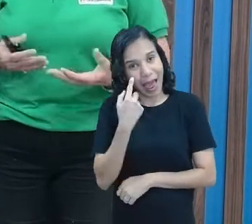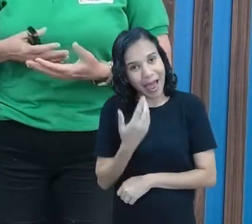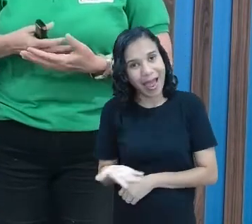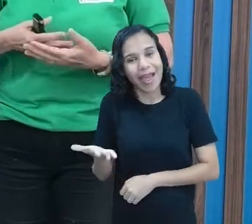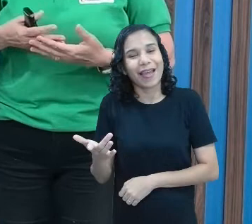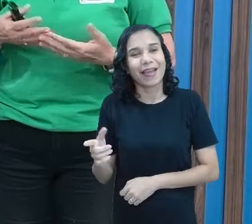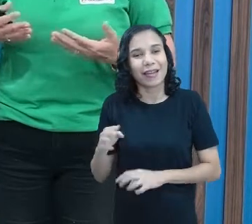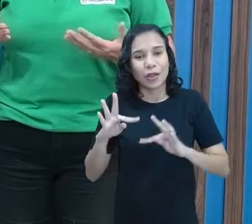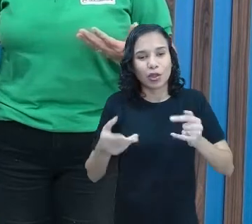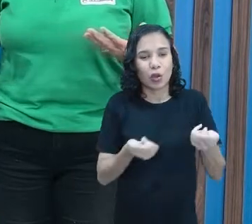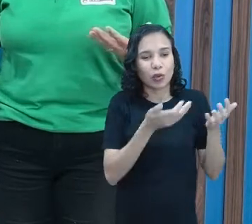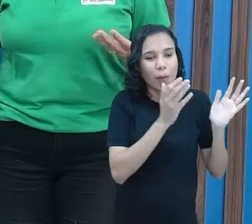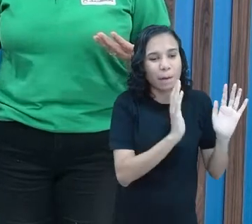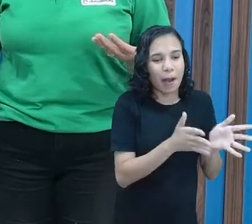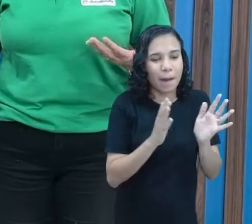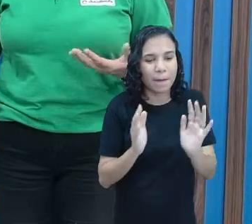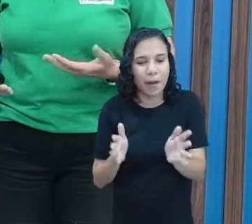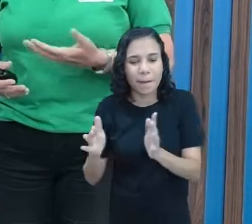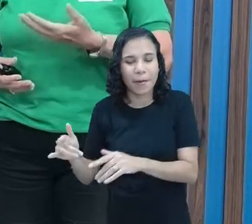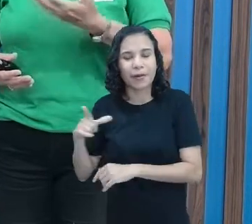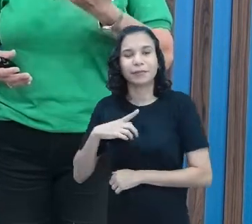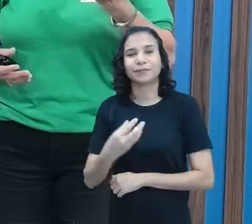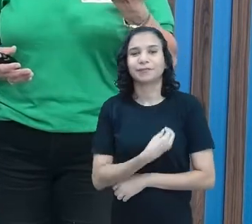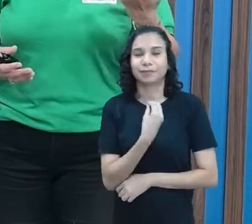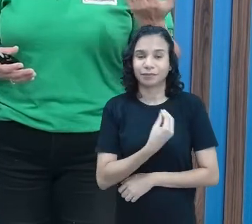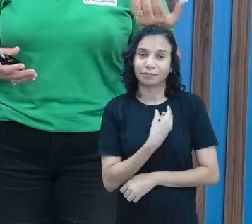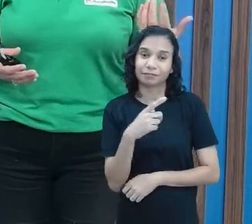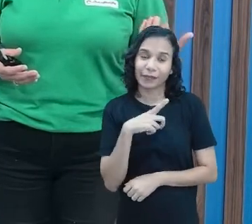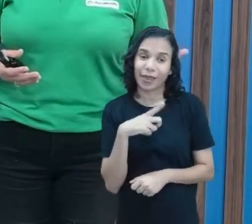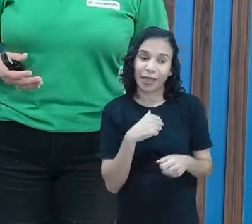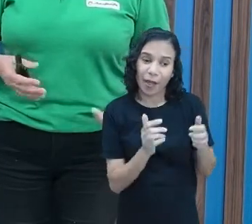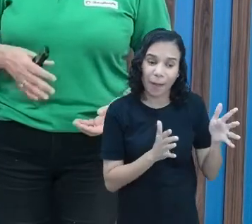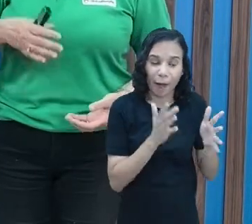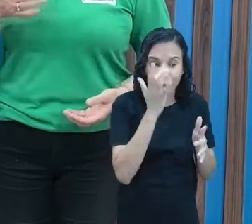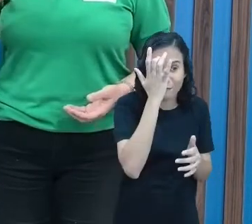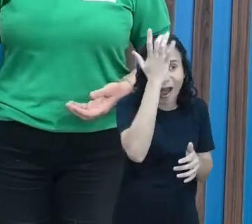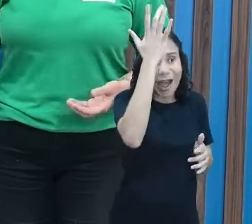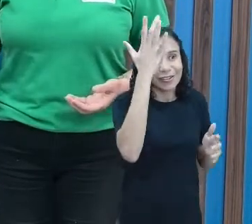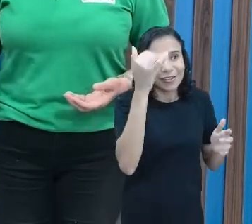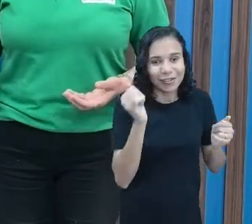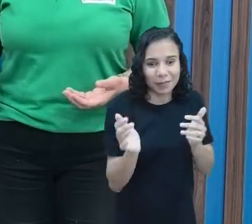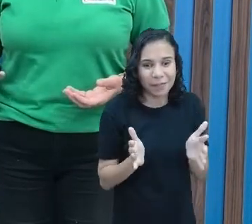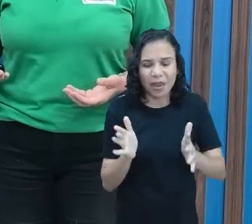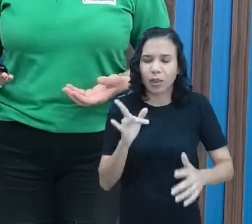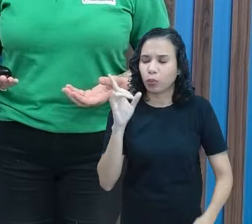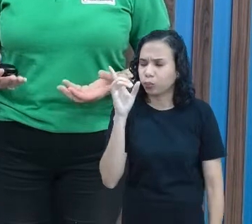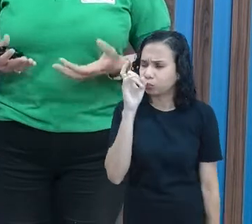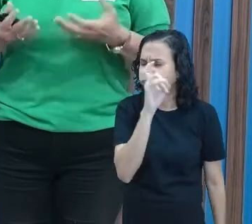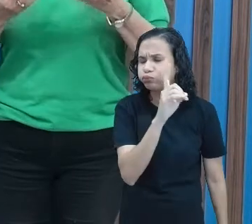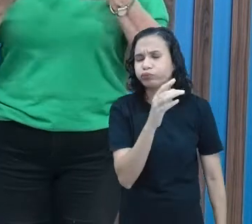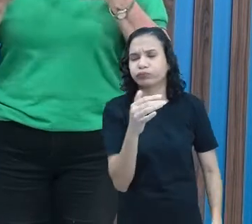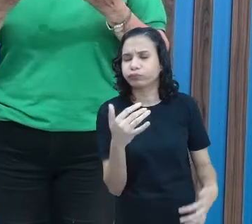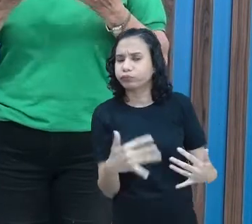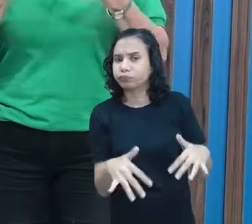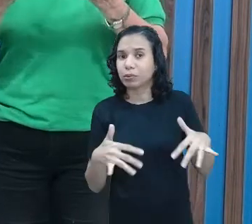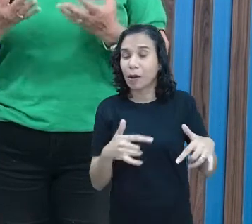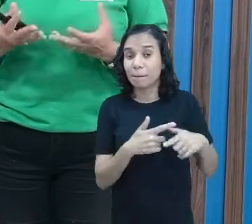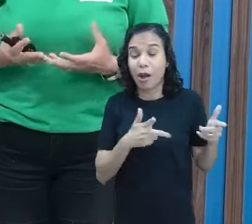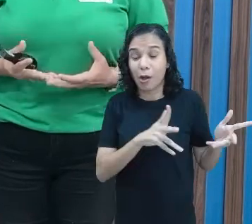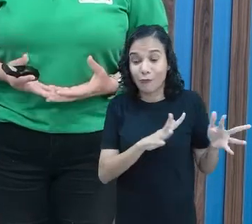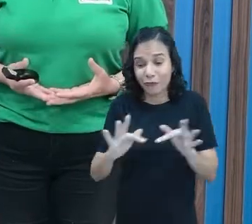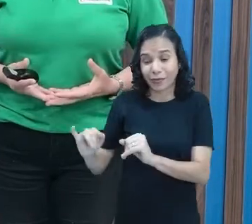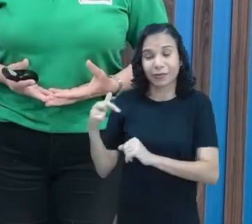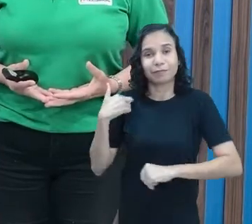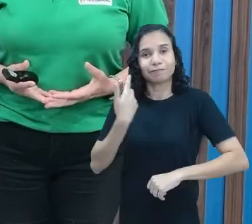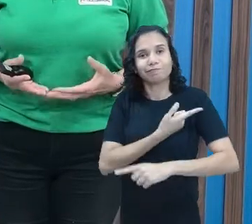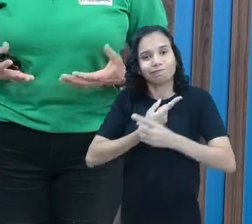né? Todas as fases que nós passamos, existem as fases fáceis, as fases difíceis, e no final nós